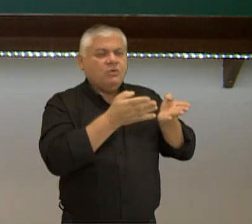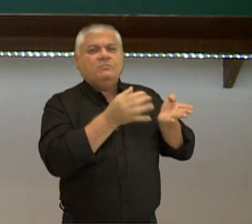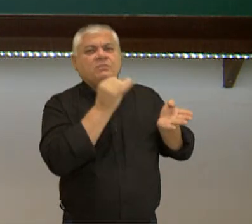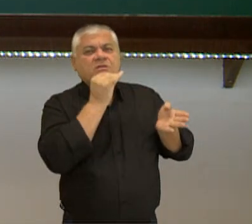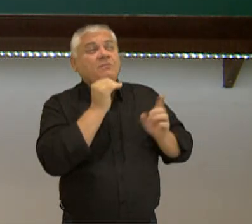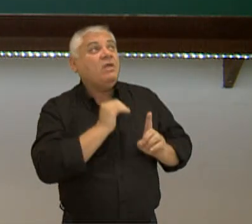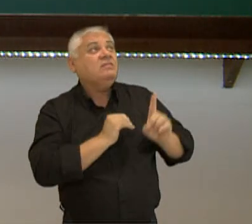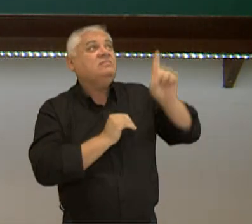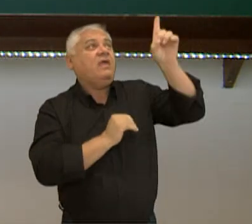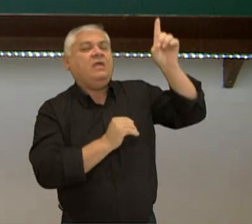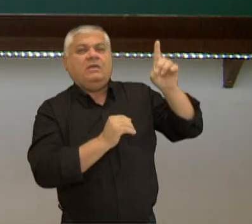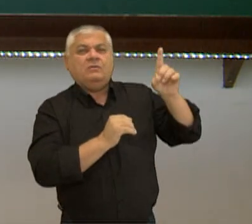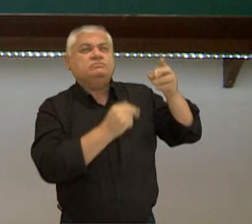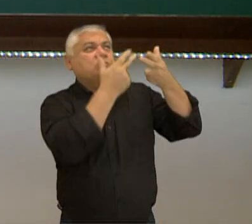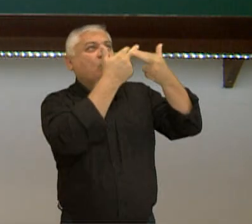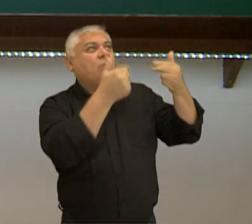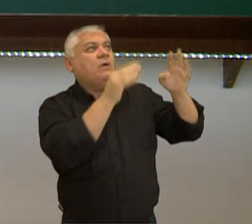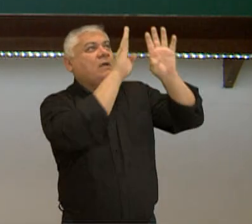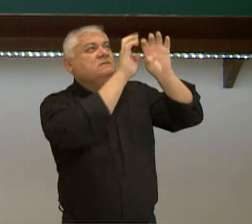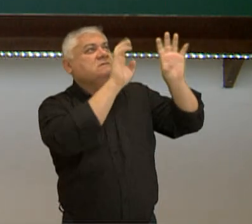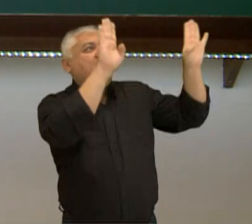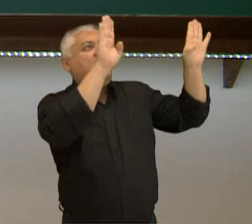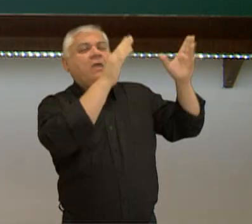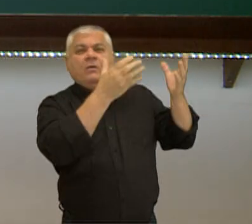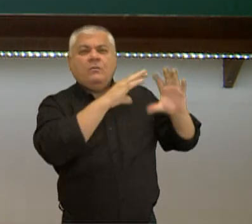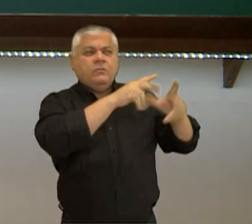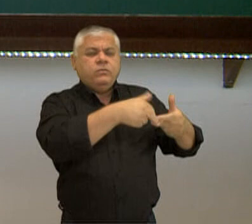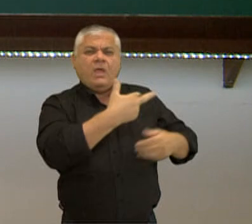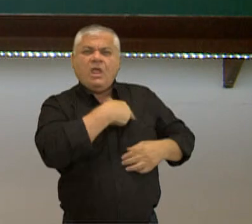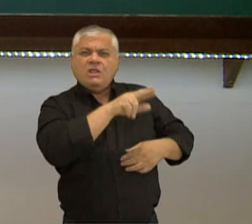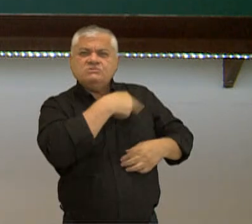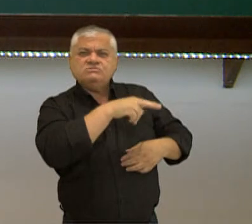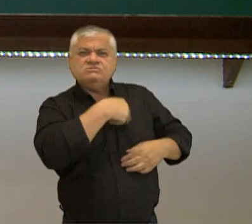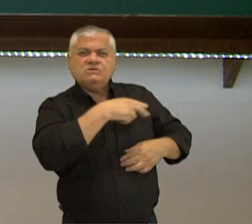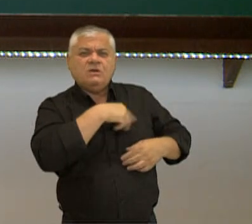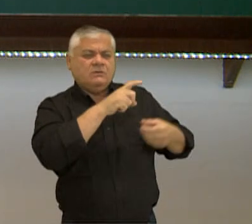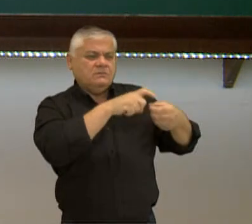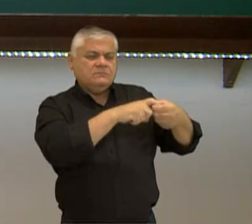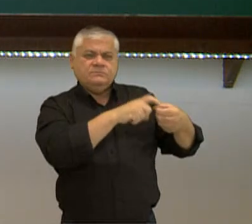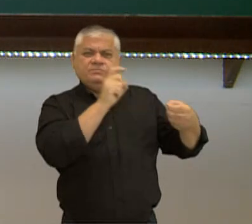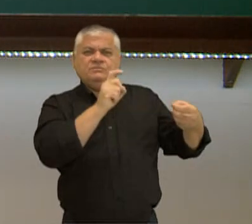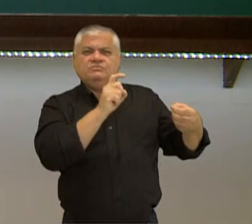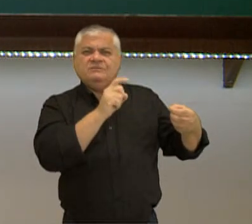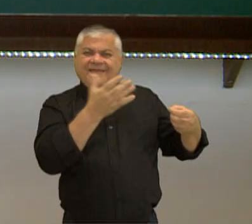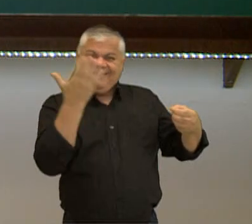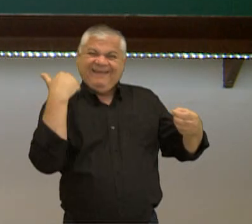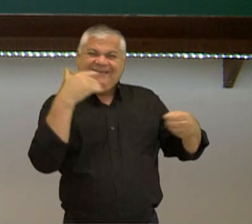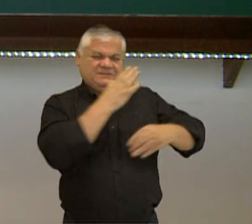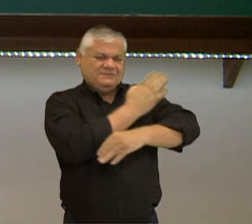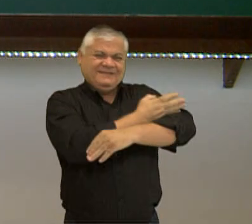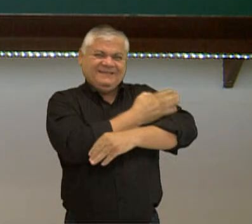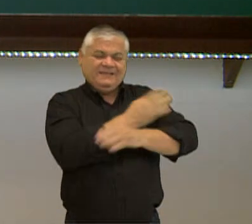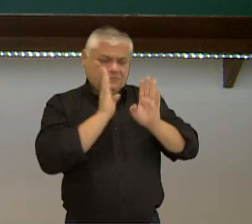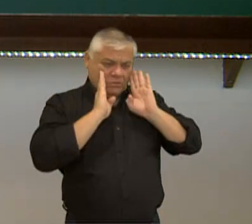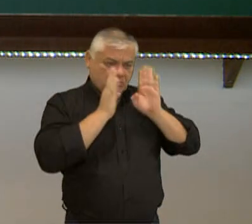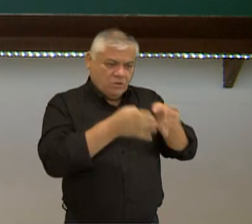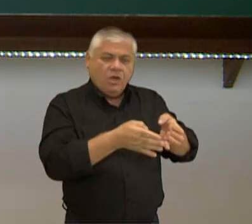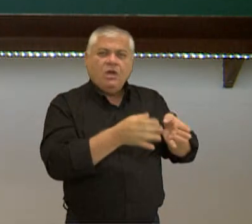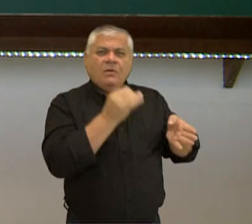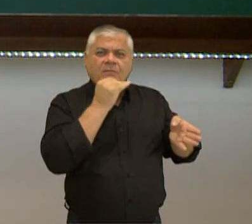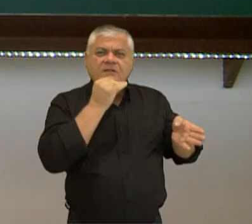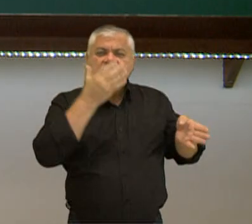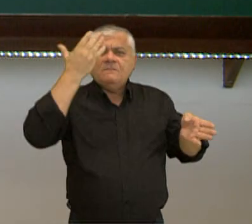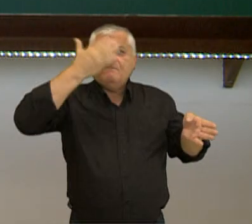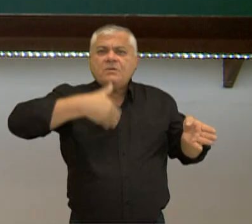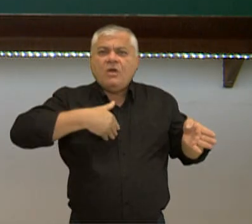ao teocentrismo, né, um pensamento místico, religioso, voltado simplesmente aí a não